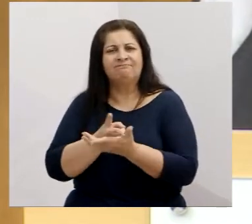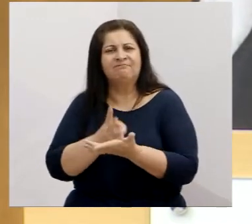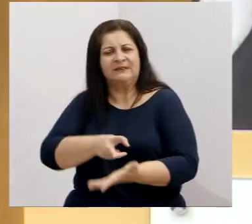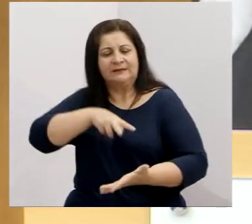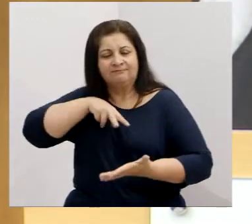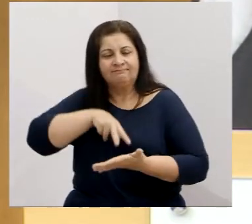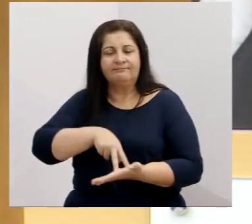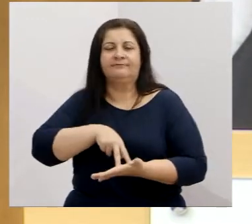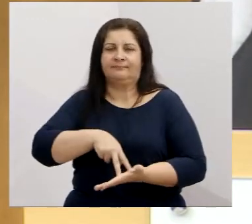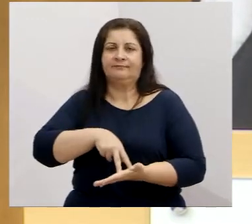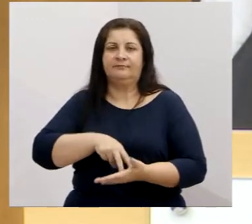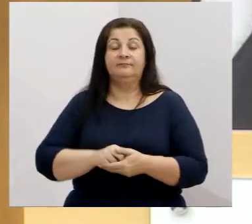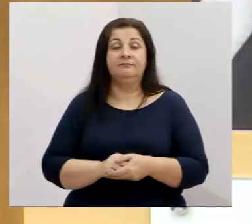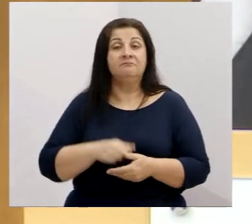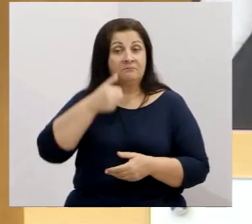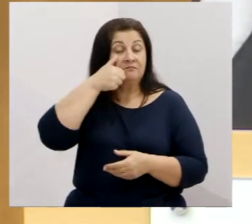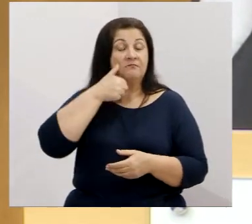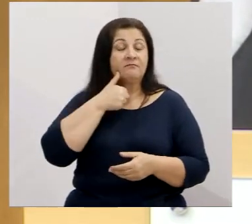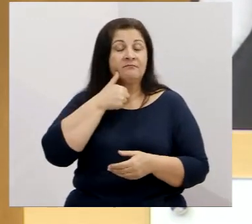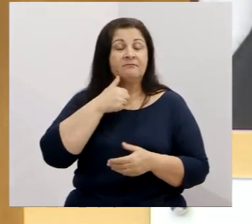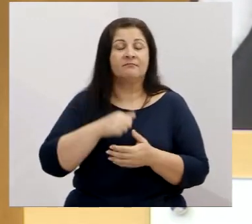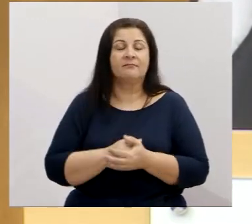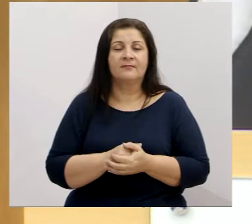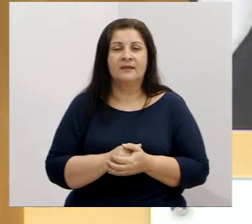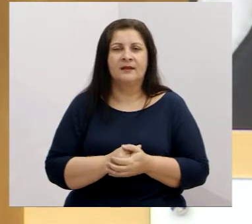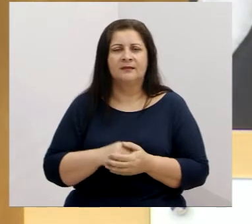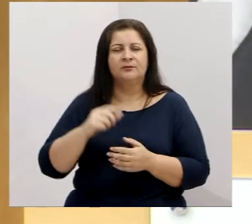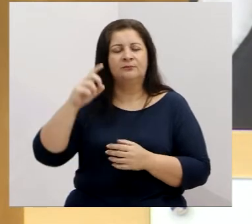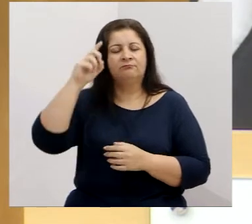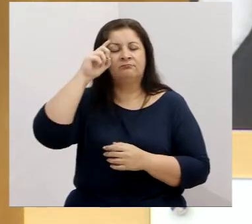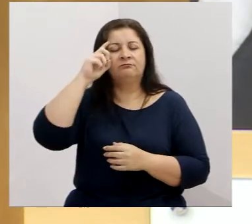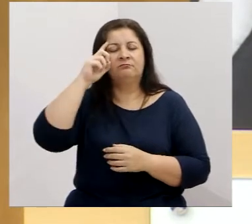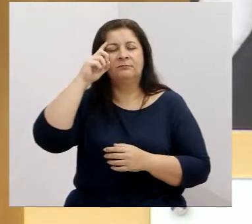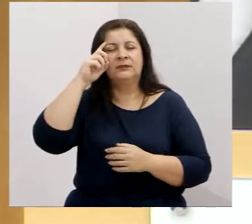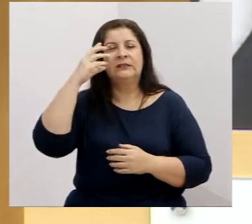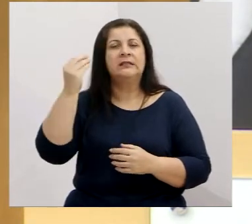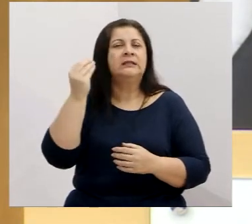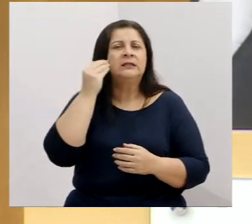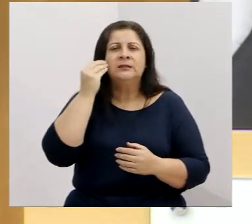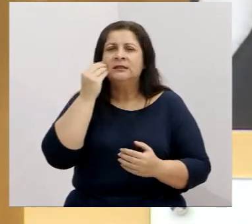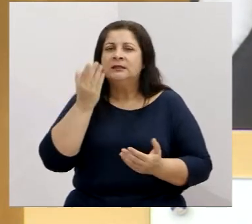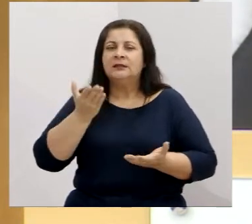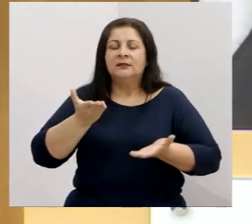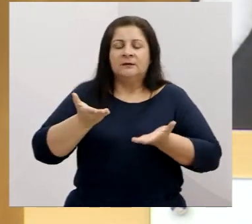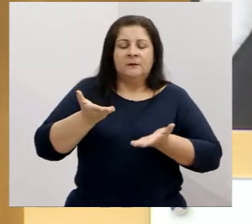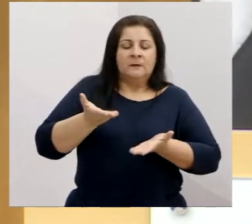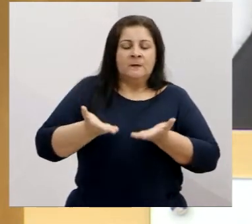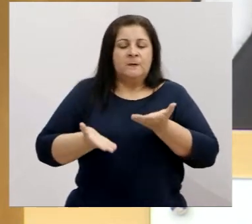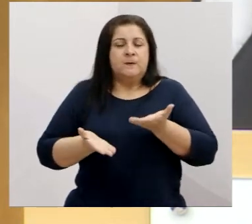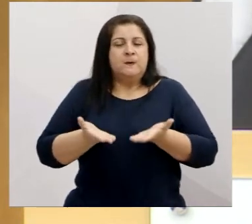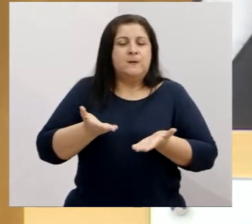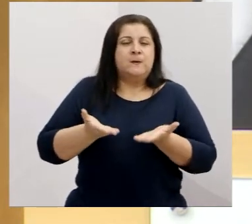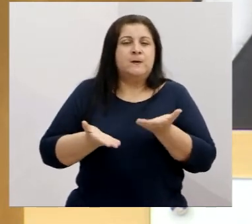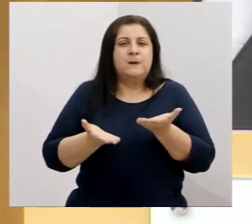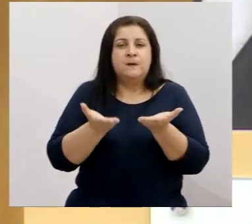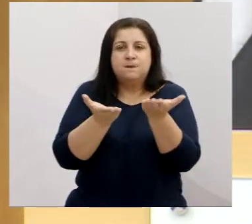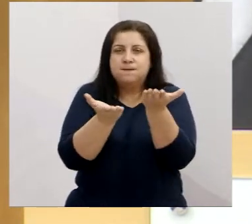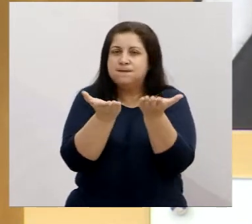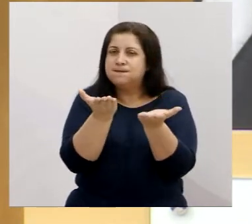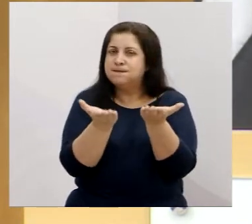esperança ser mulher a tentativa de áreas equilibrar entre a independência EA intimidação